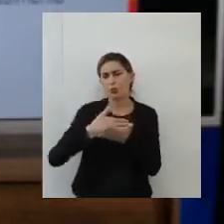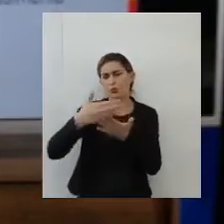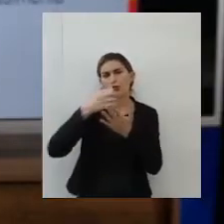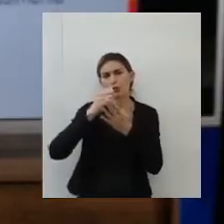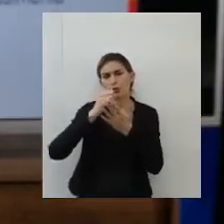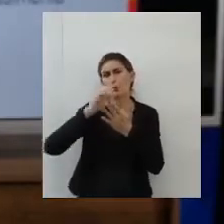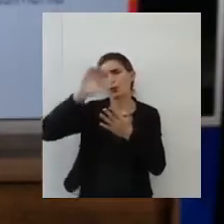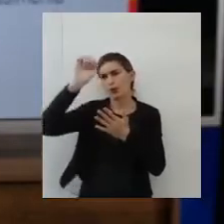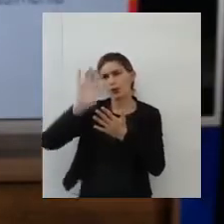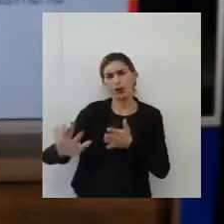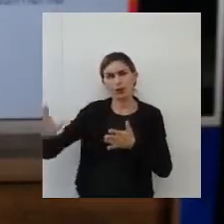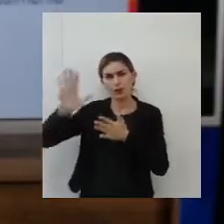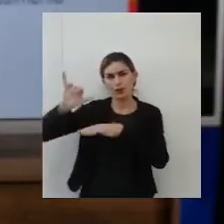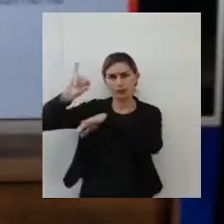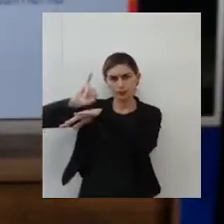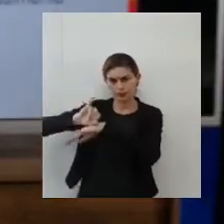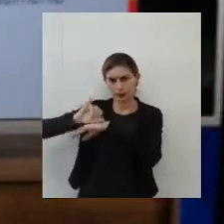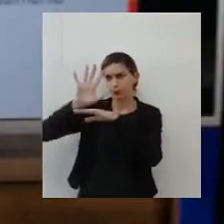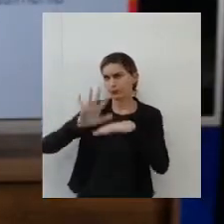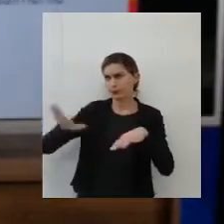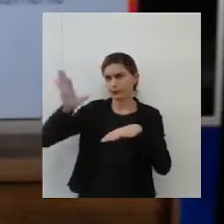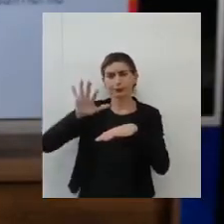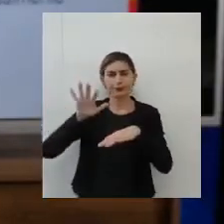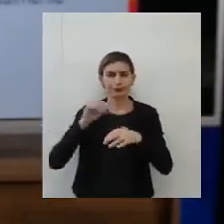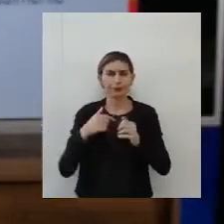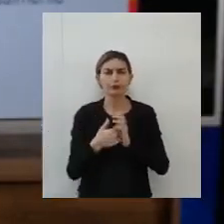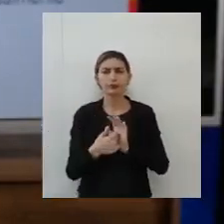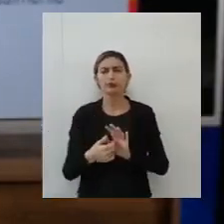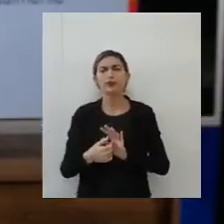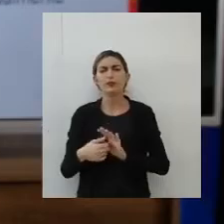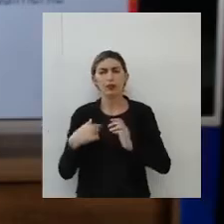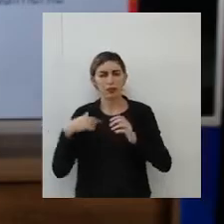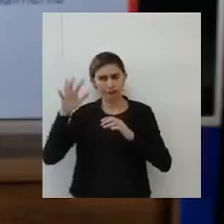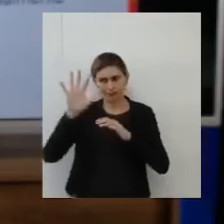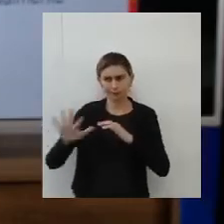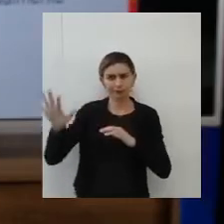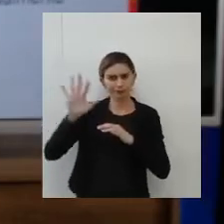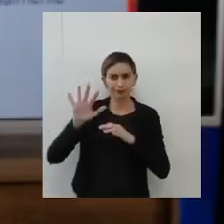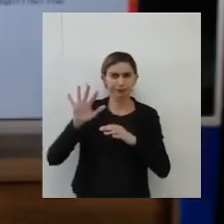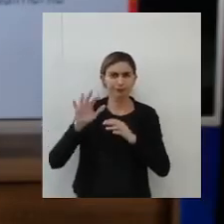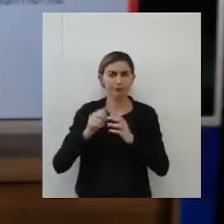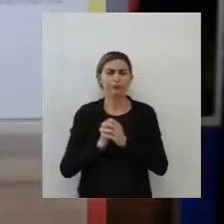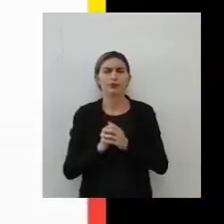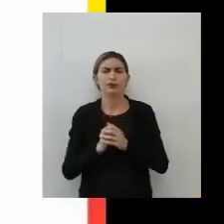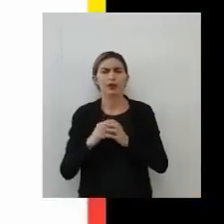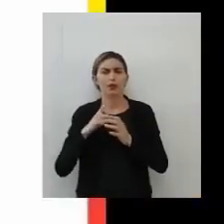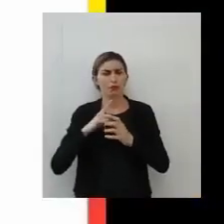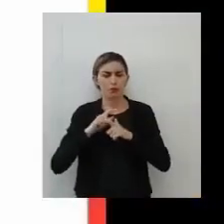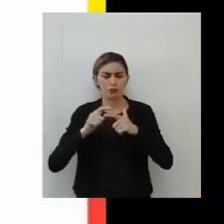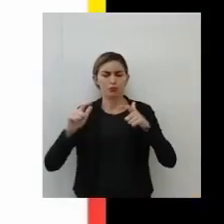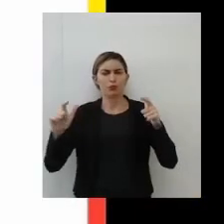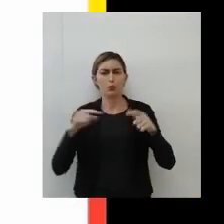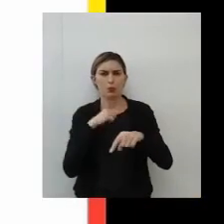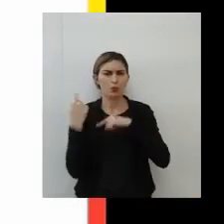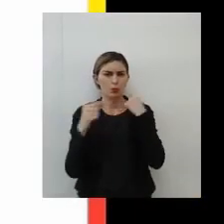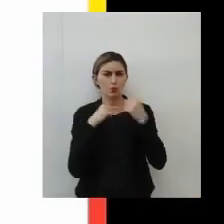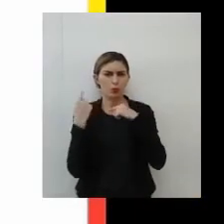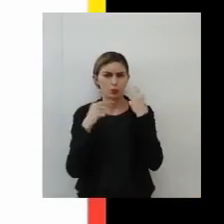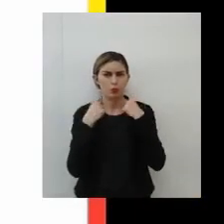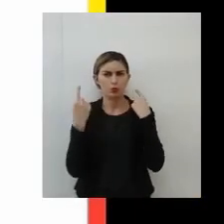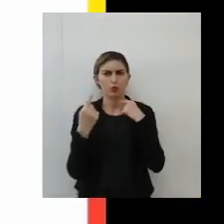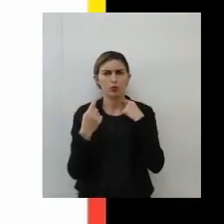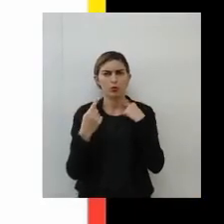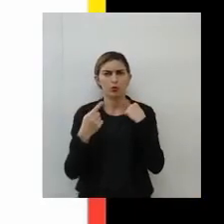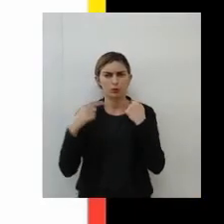Central, região, vou te trazer um dado ainda mais legal. A região que teve um grande número de mortes